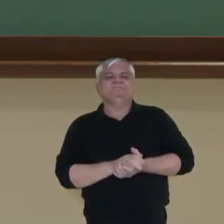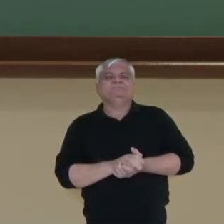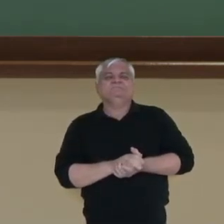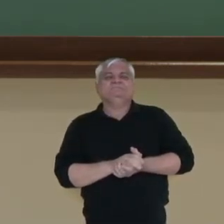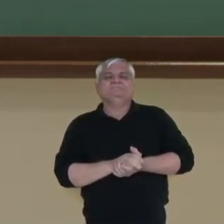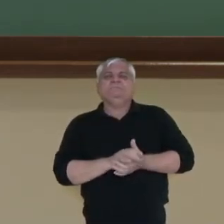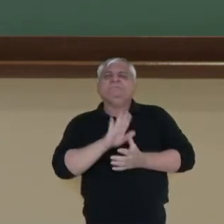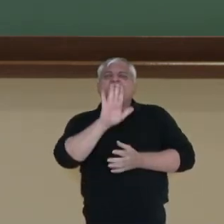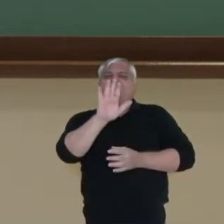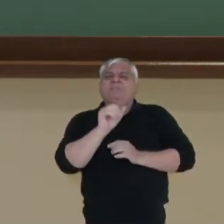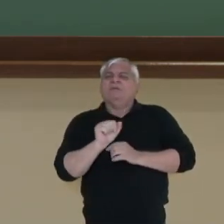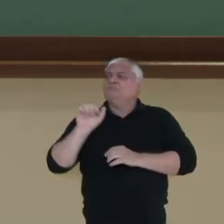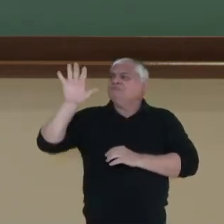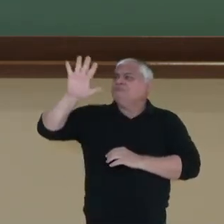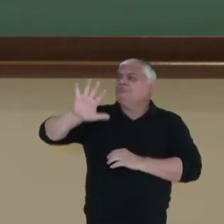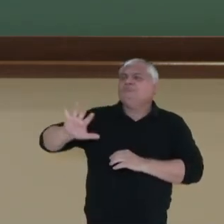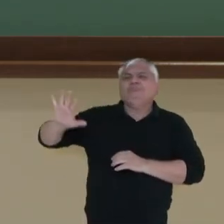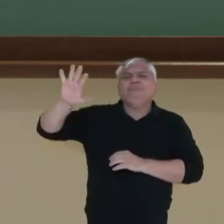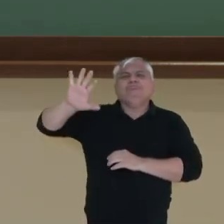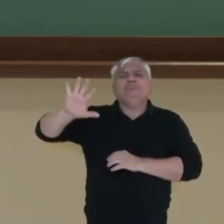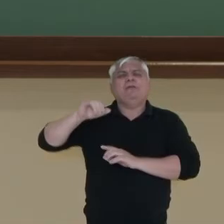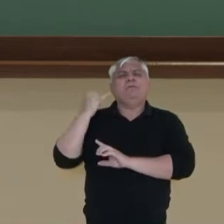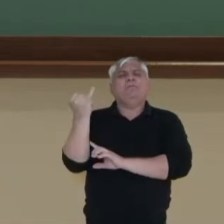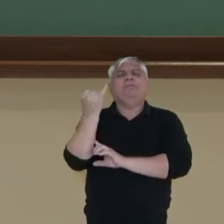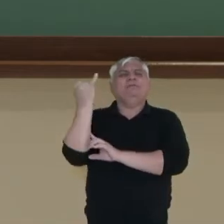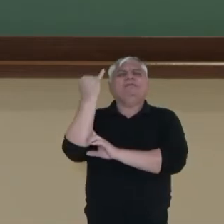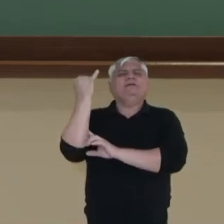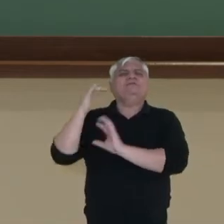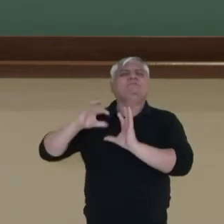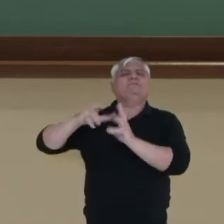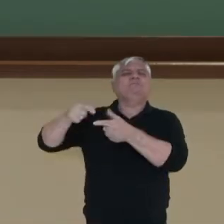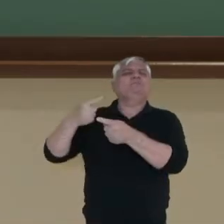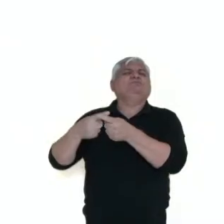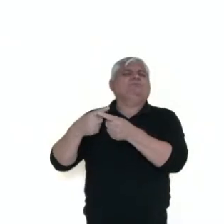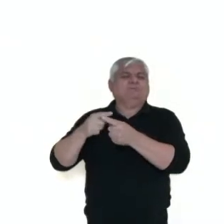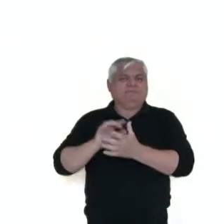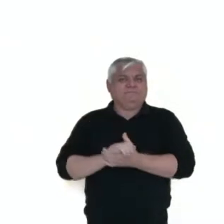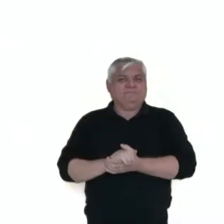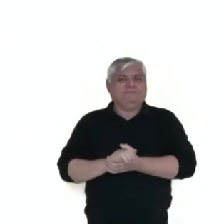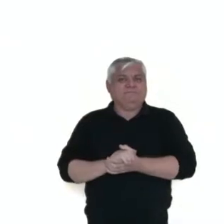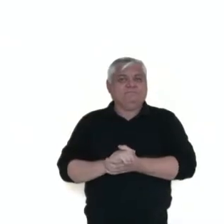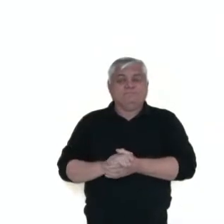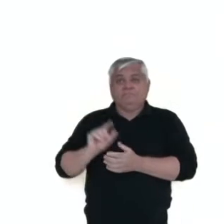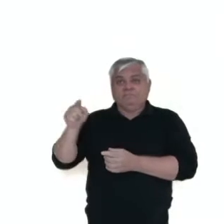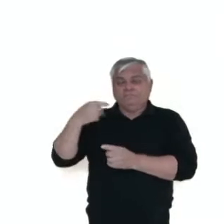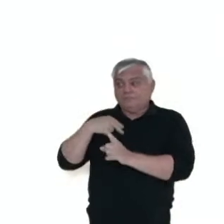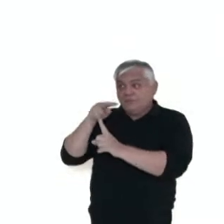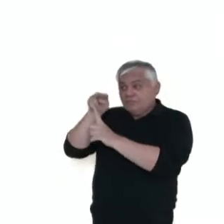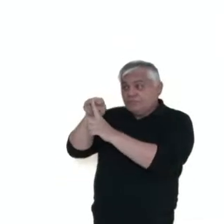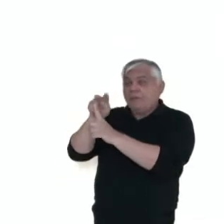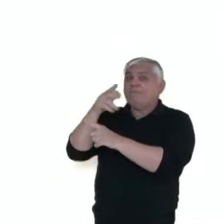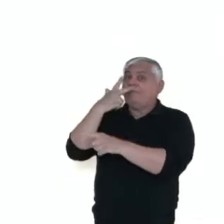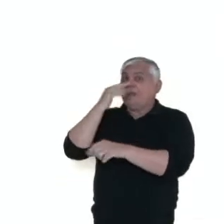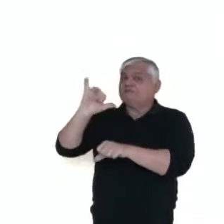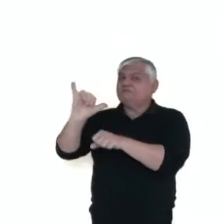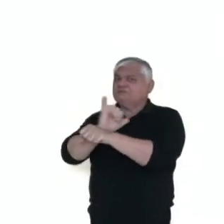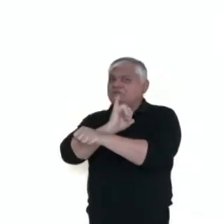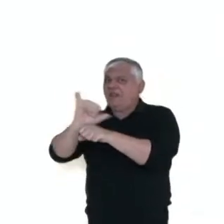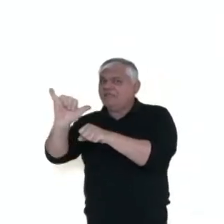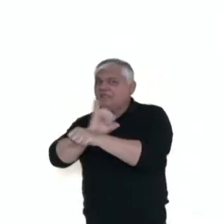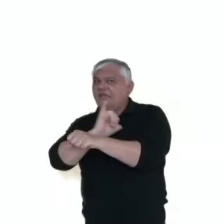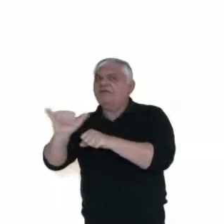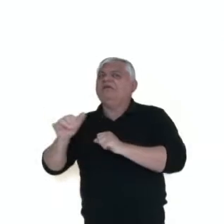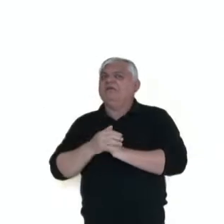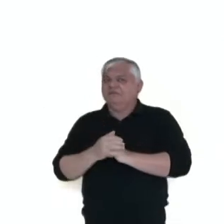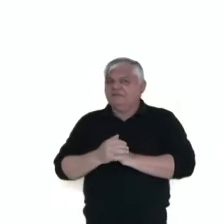Qual a importância dessa região, então, para o mundo? A região é vista como um ponto estratégico desde a Guerra Fria,